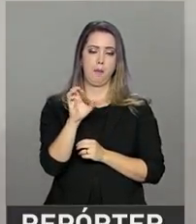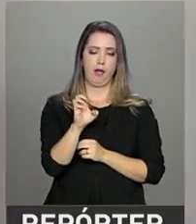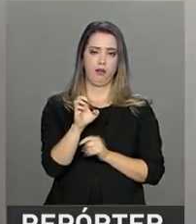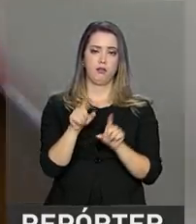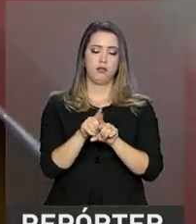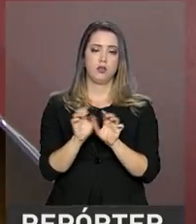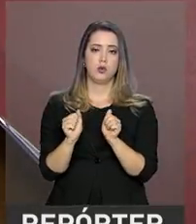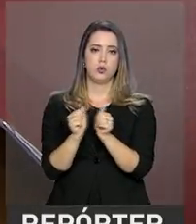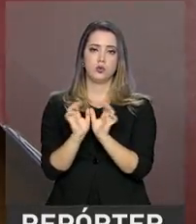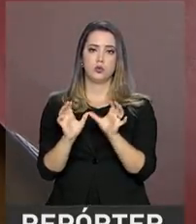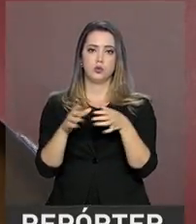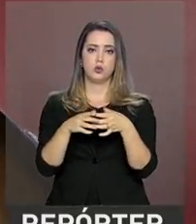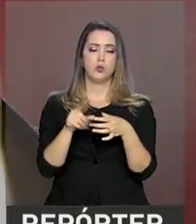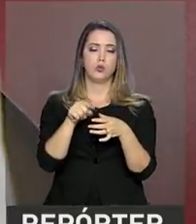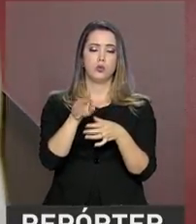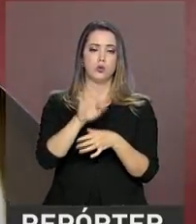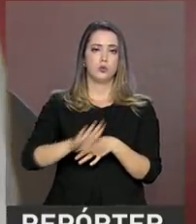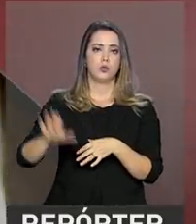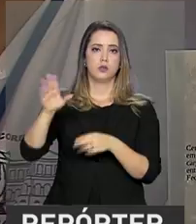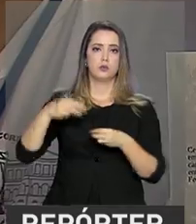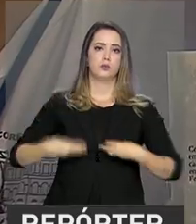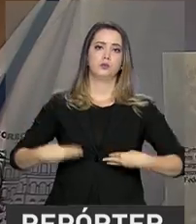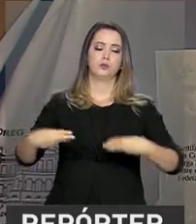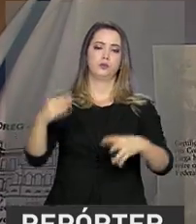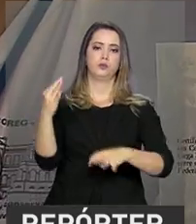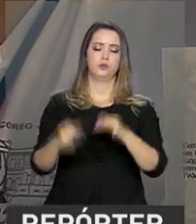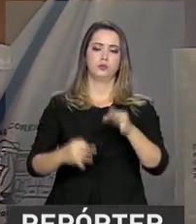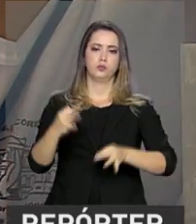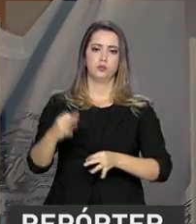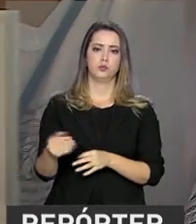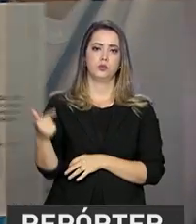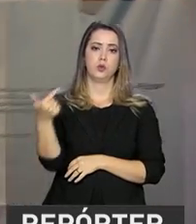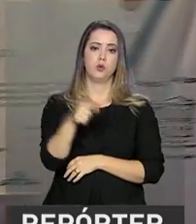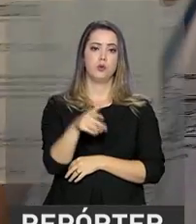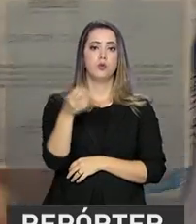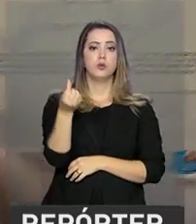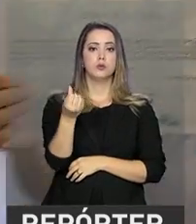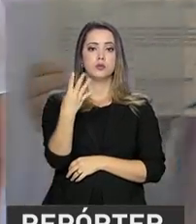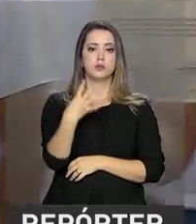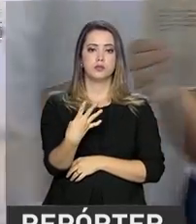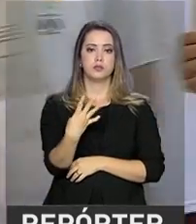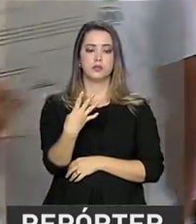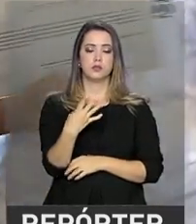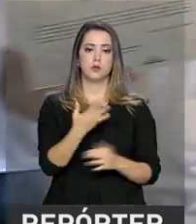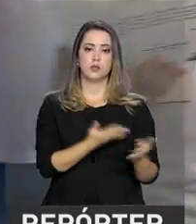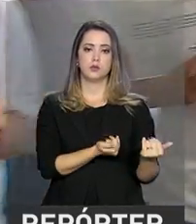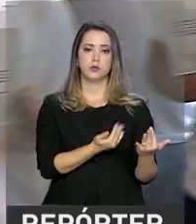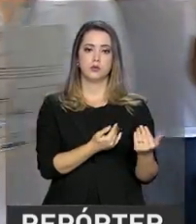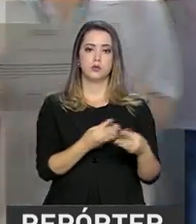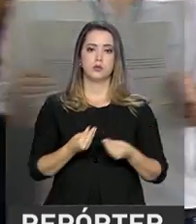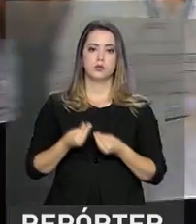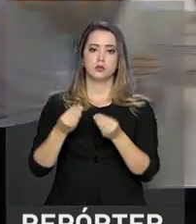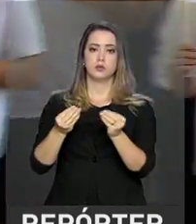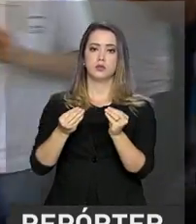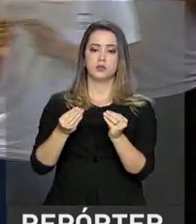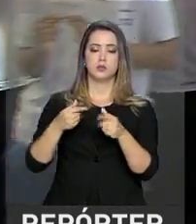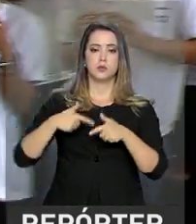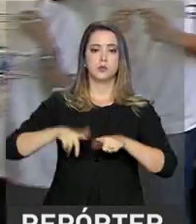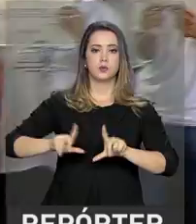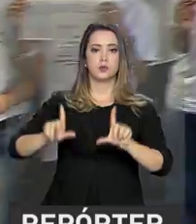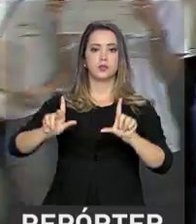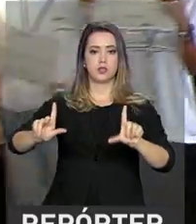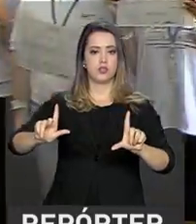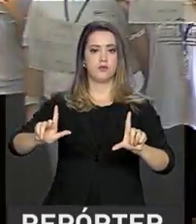o Arquivo Nacional do Ministério da Justiça. Ele e outros 64 jovens receberam o certificado